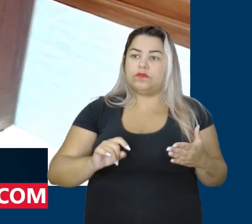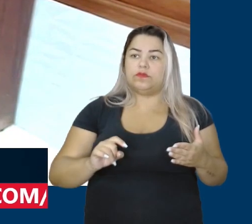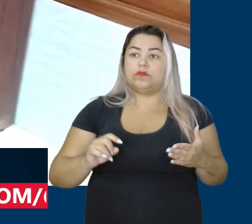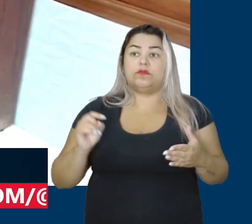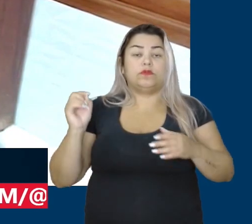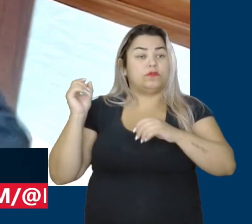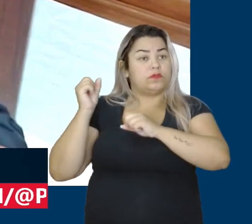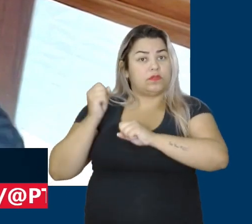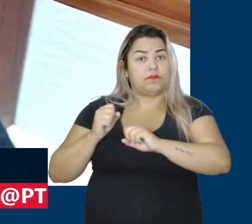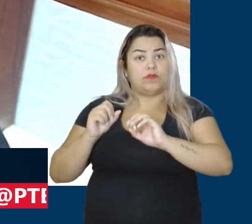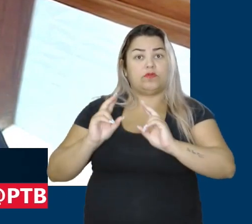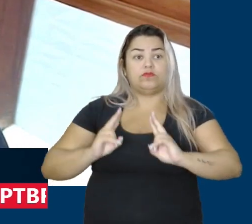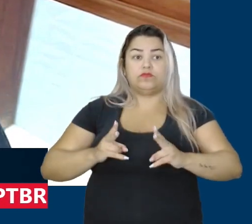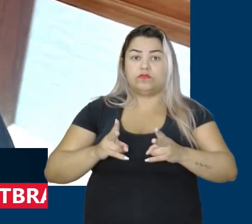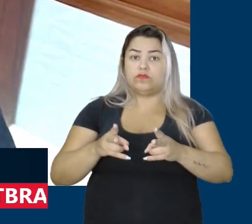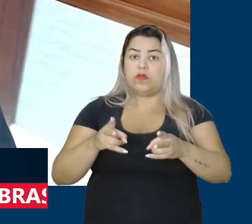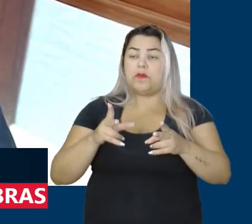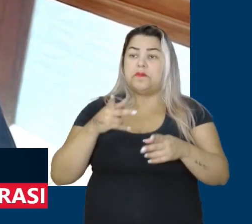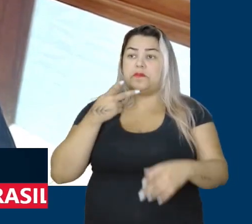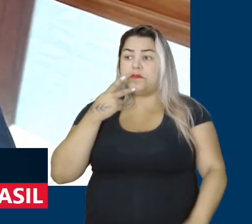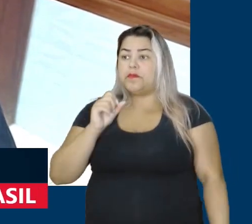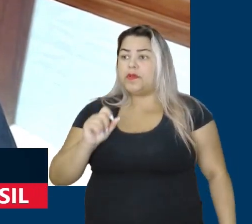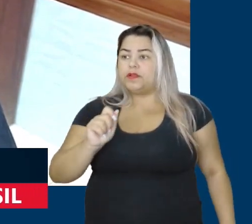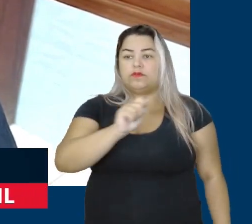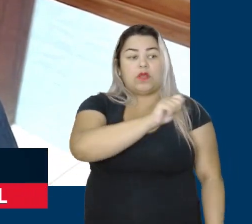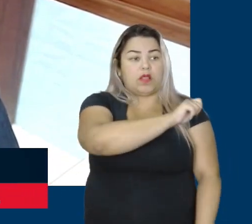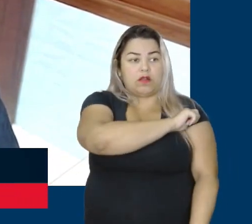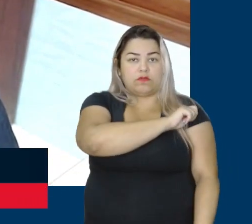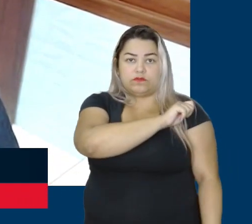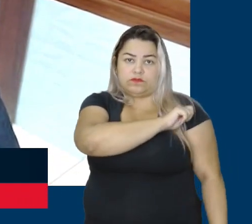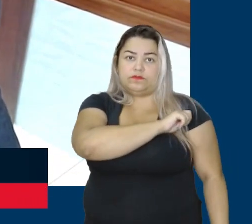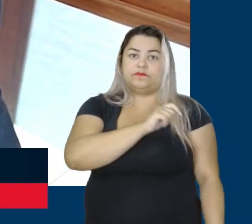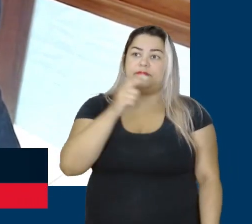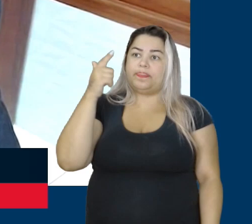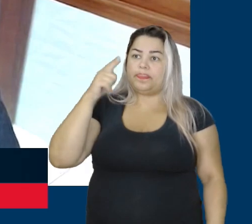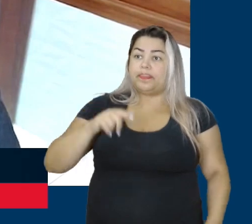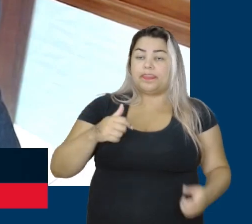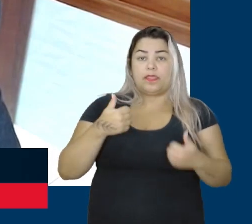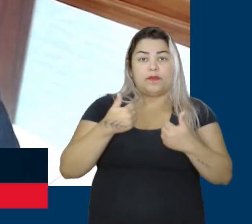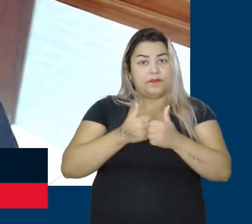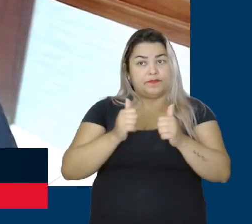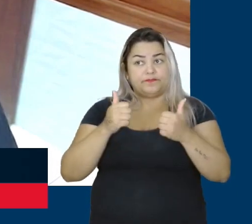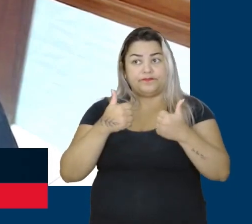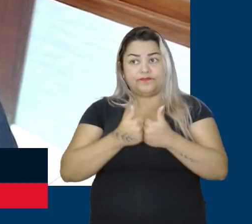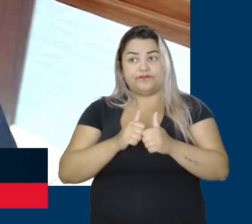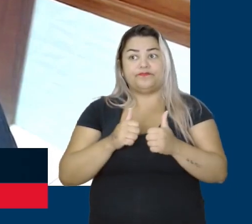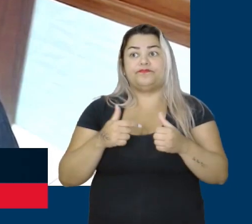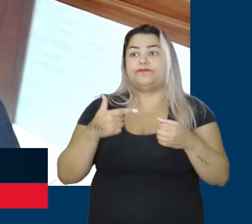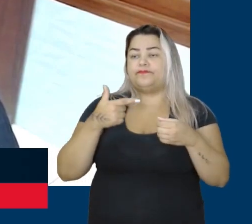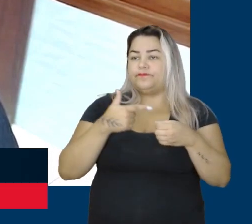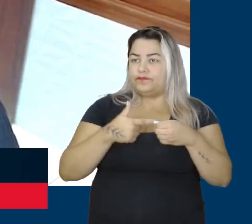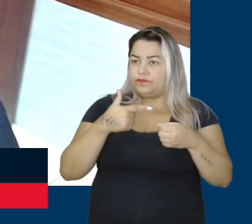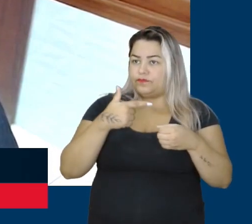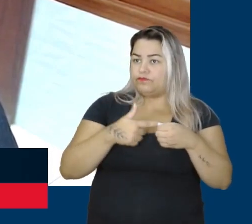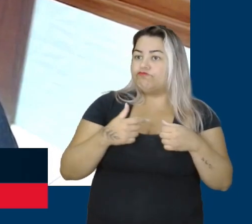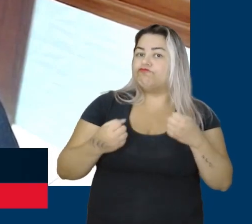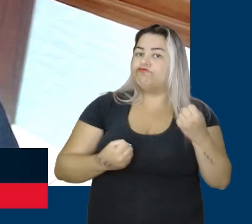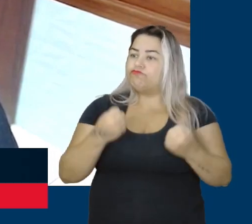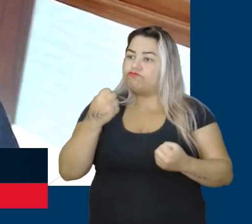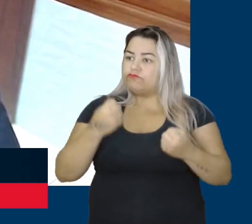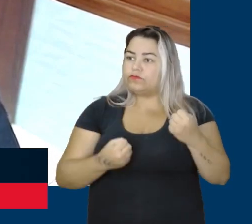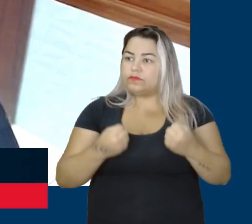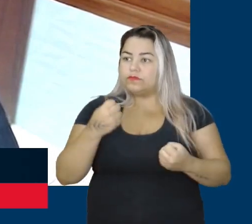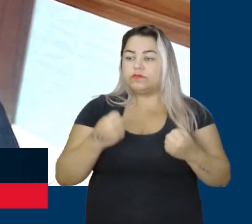Bolsa Permanência para que o aluno tenha a condição de pegar seu ônibus ou botar gasolina no seu carrinho, né?